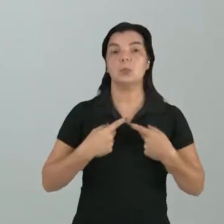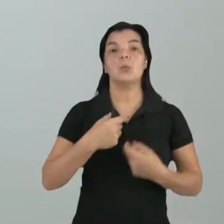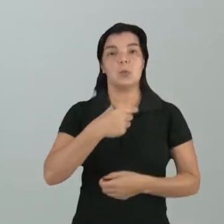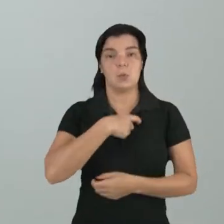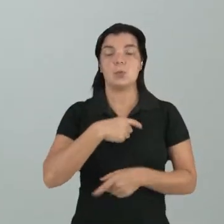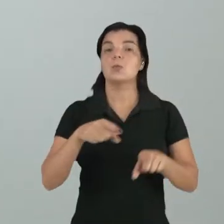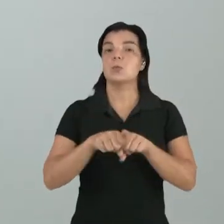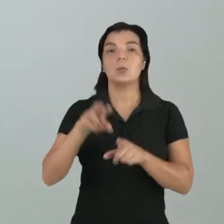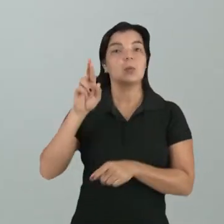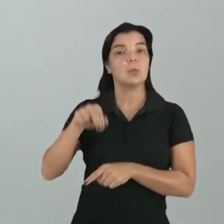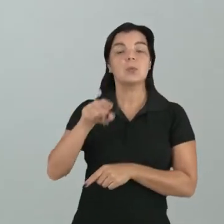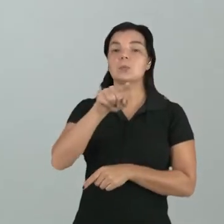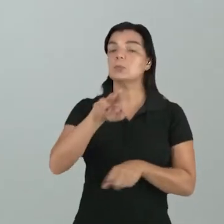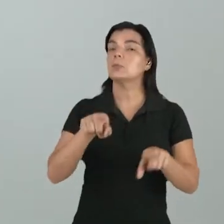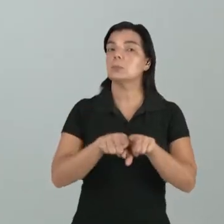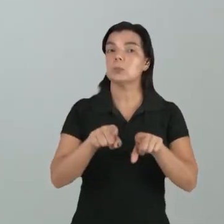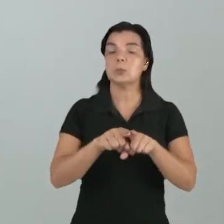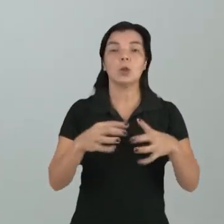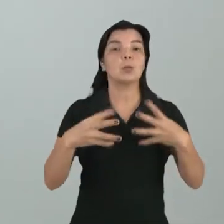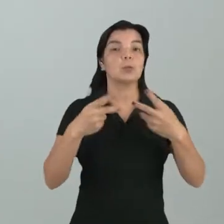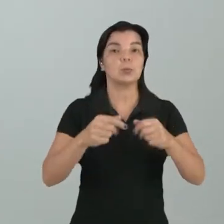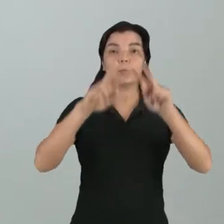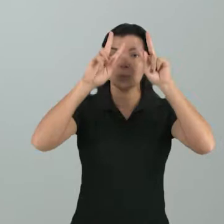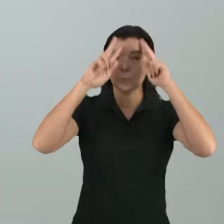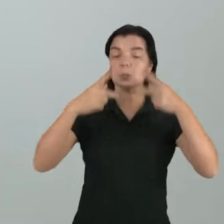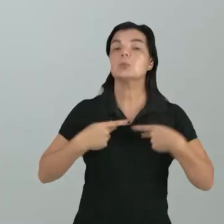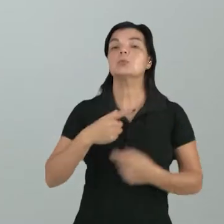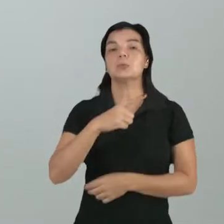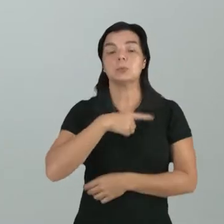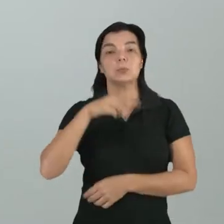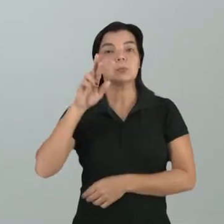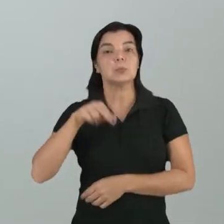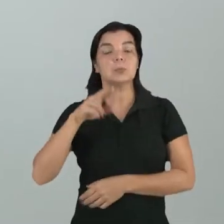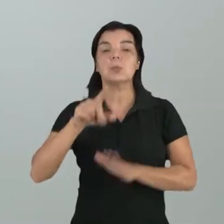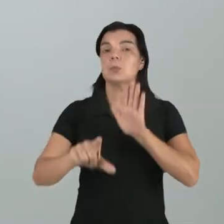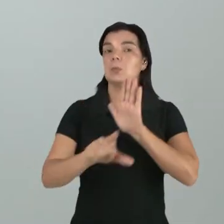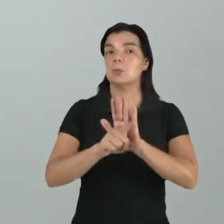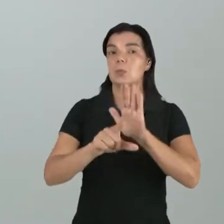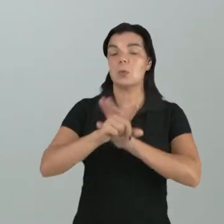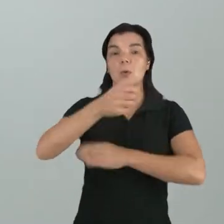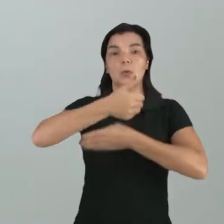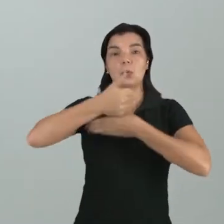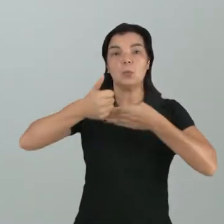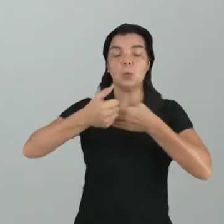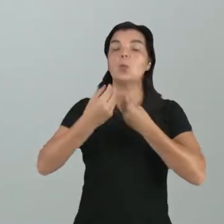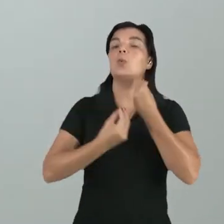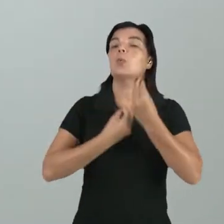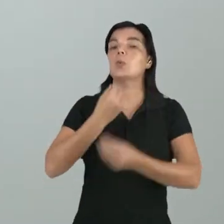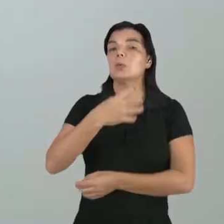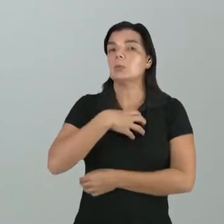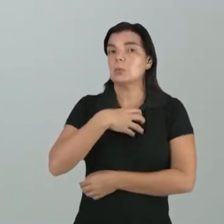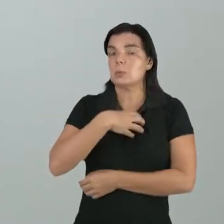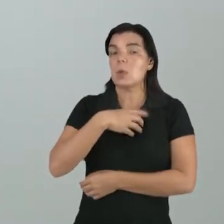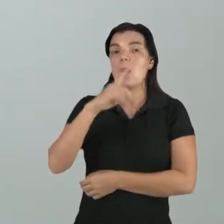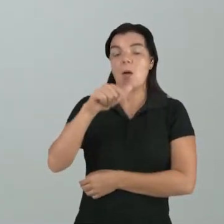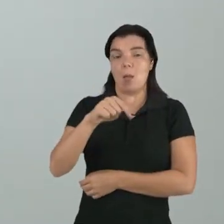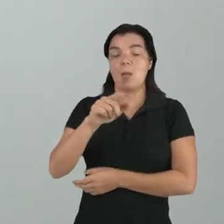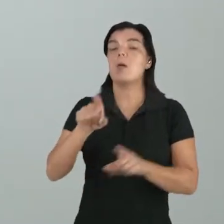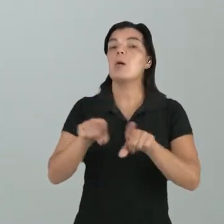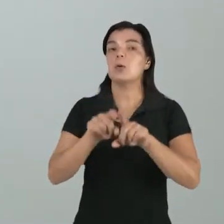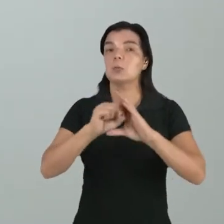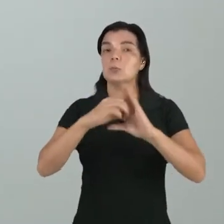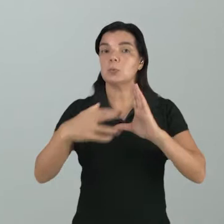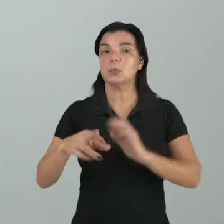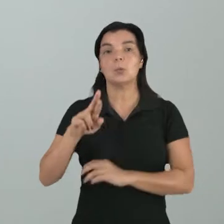Eu possuo razão, você também, todos os seres humanos possuem razão. E essa lei moral, como devo agir, ela